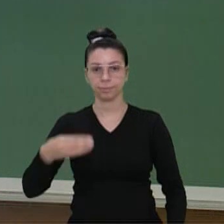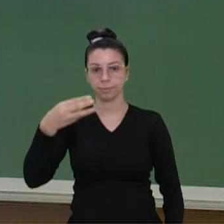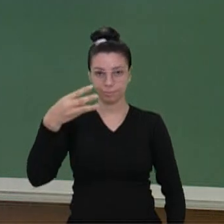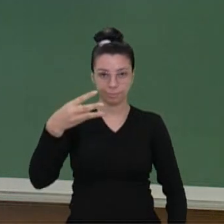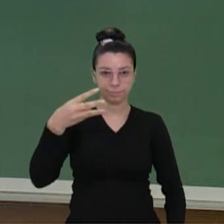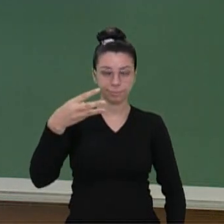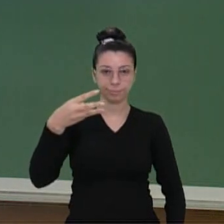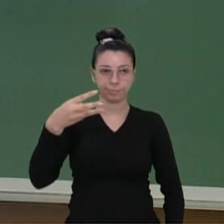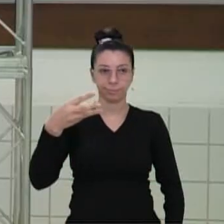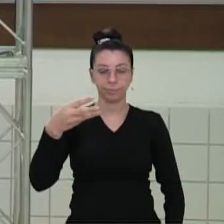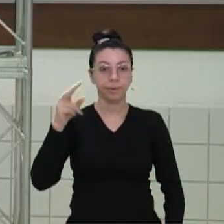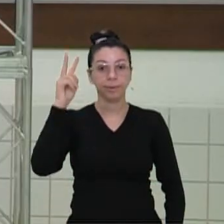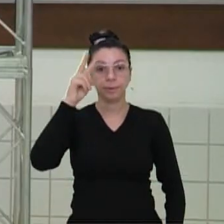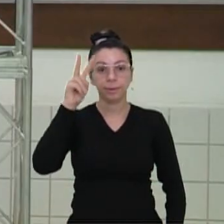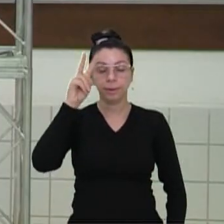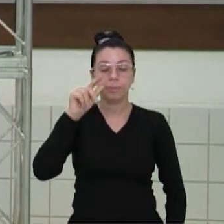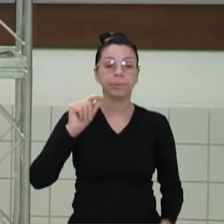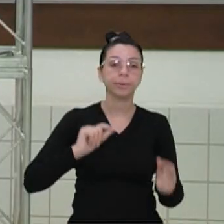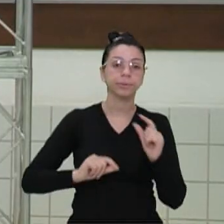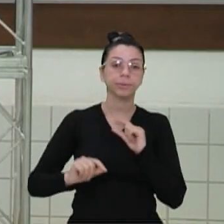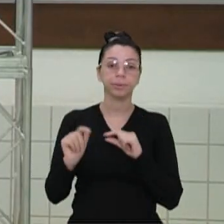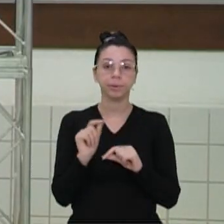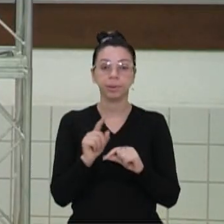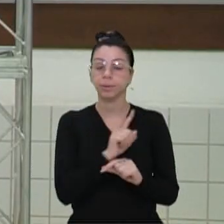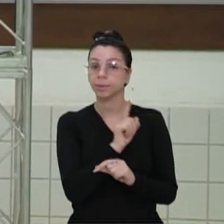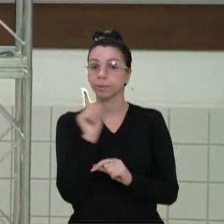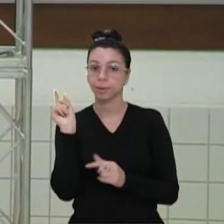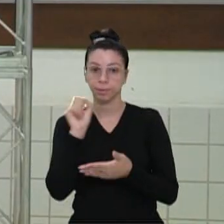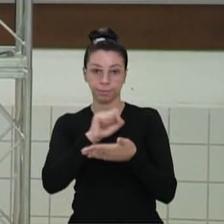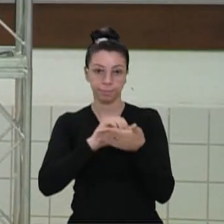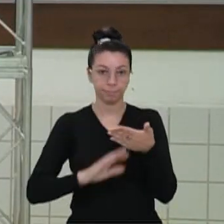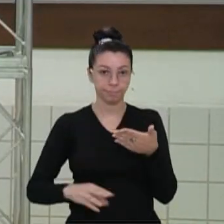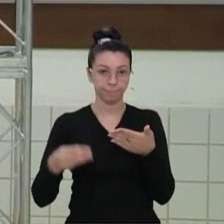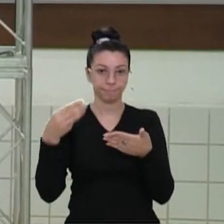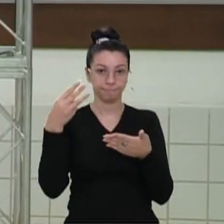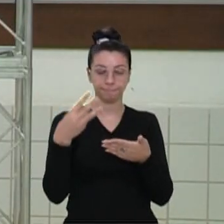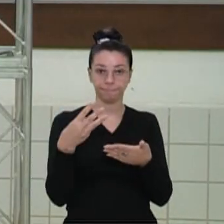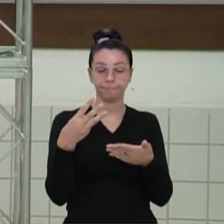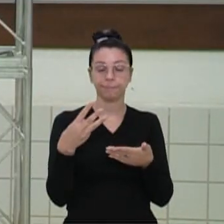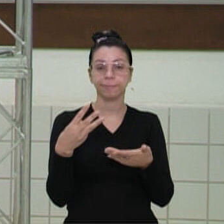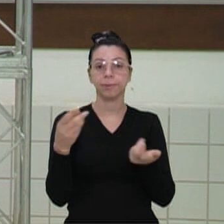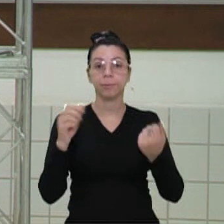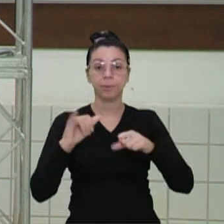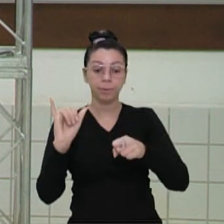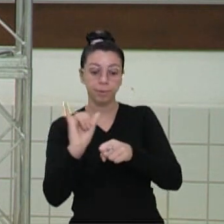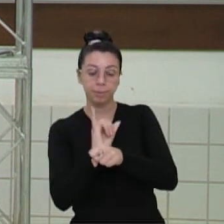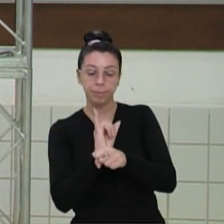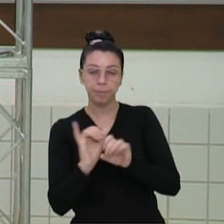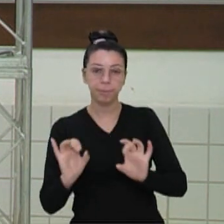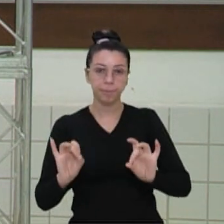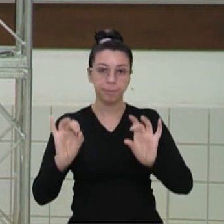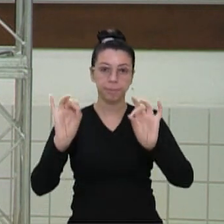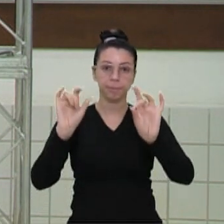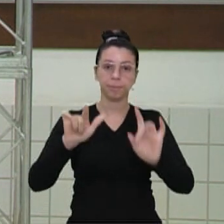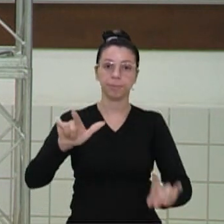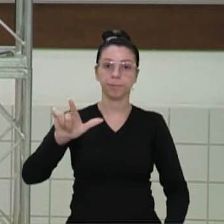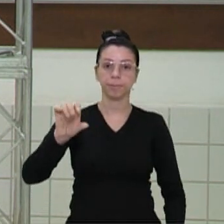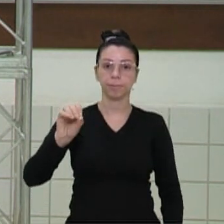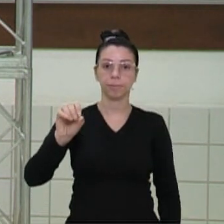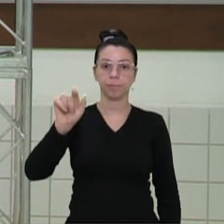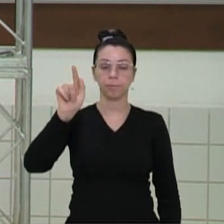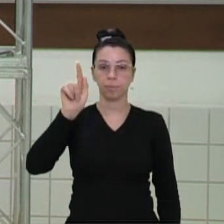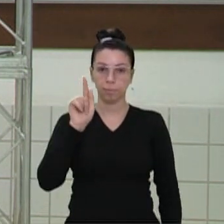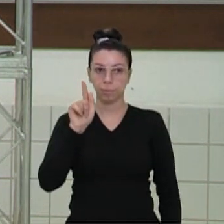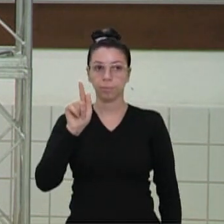para você. Lembrando aqui, gente, que nesse exercício 3, nós estamos aplicando um dos casos especiais também de logaritmo. Veja